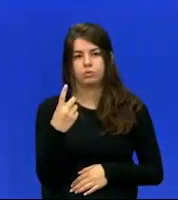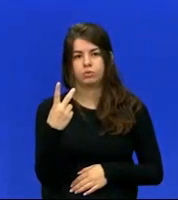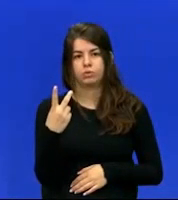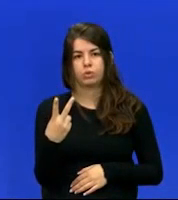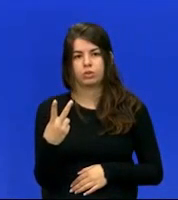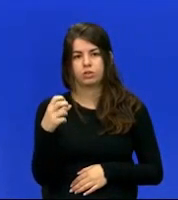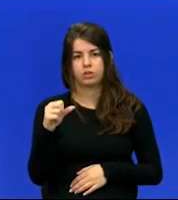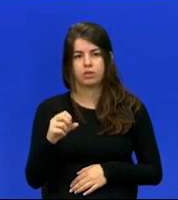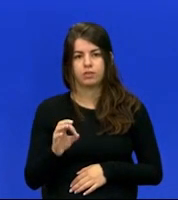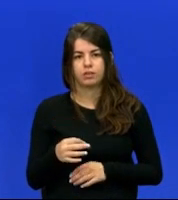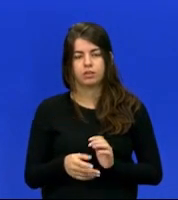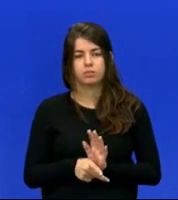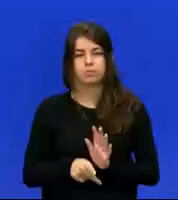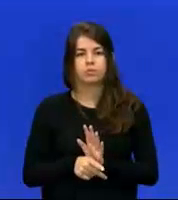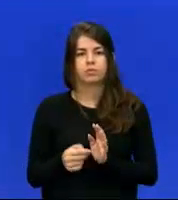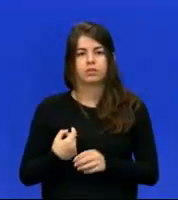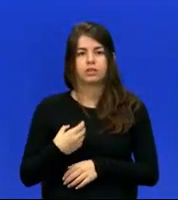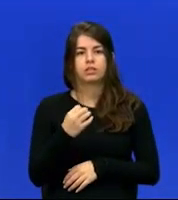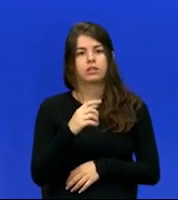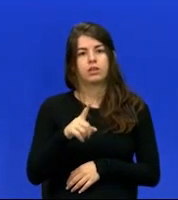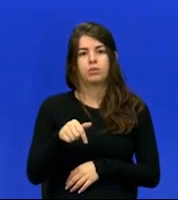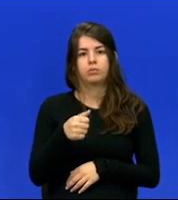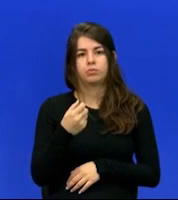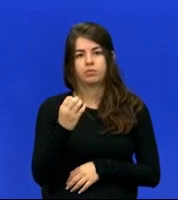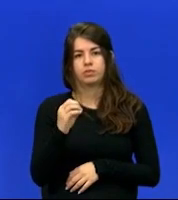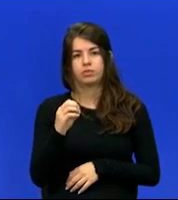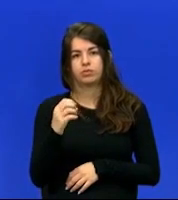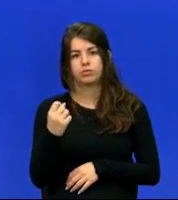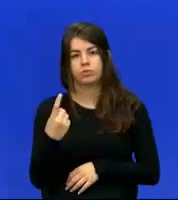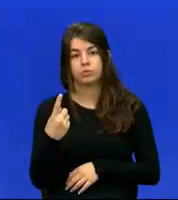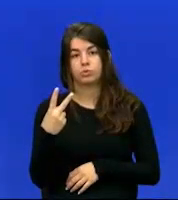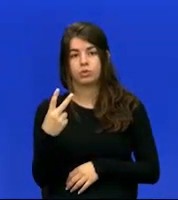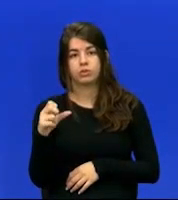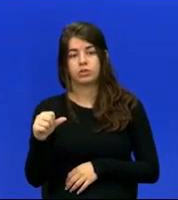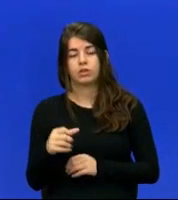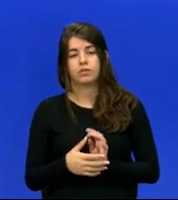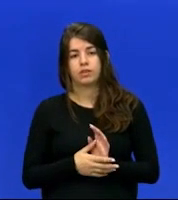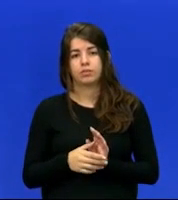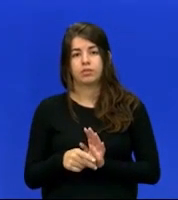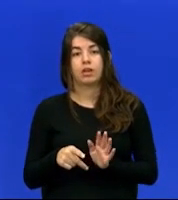0,0129. Essa 0,0129 representa a área